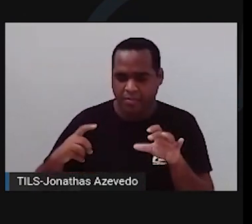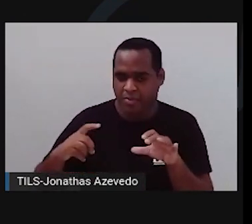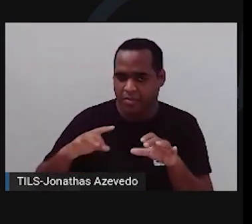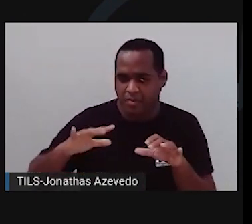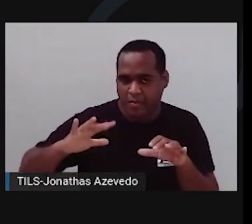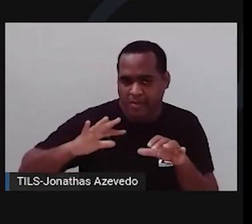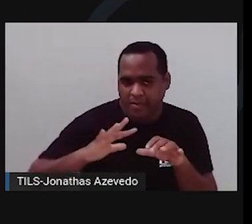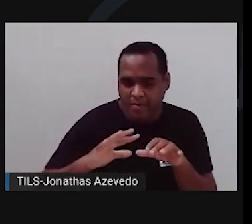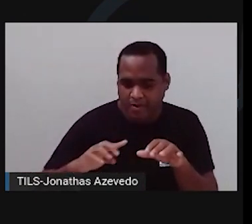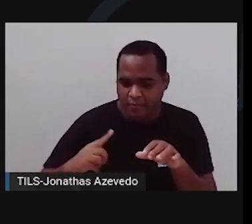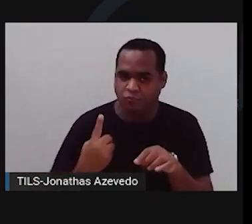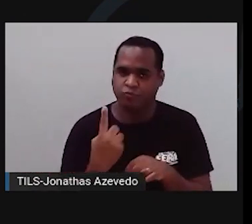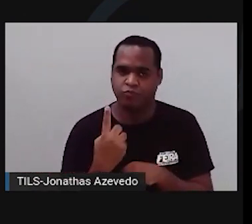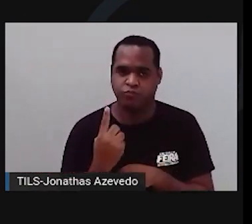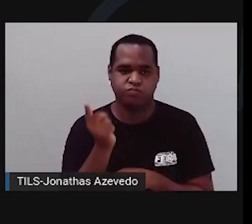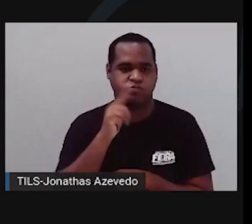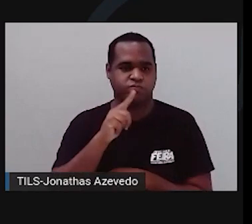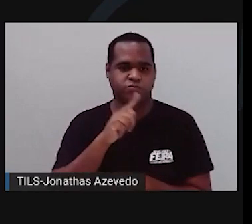fertilização.